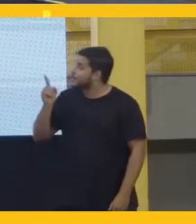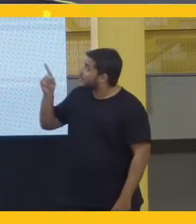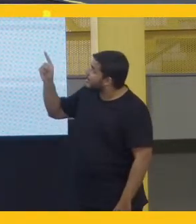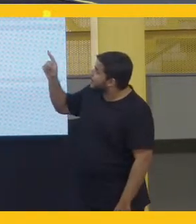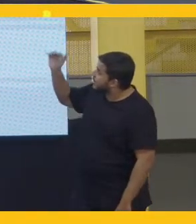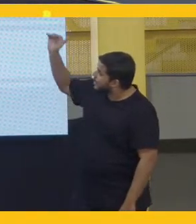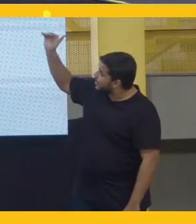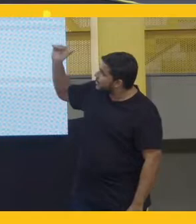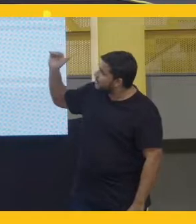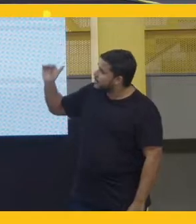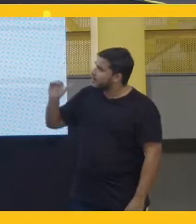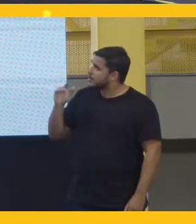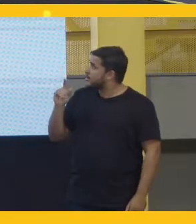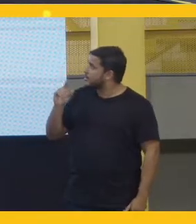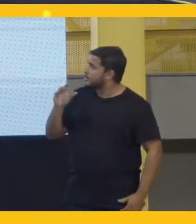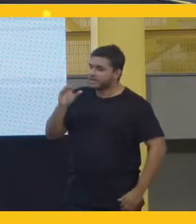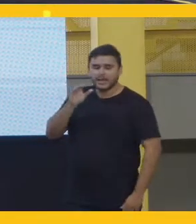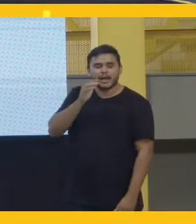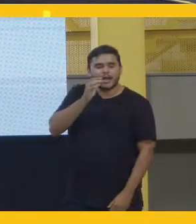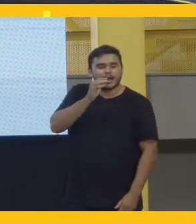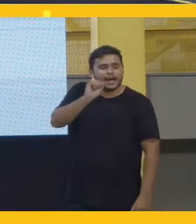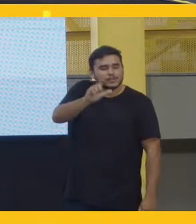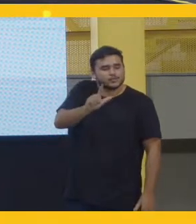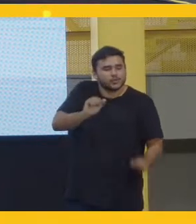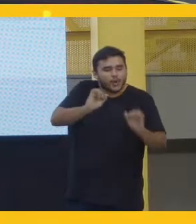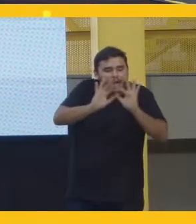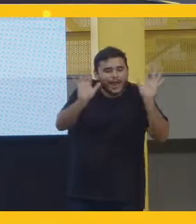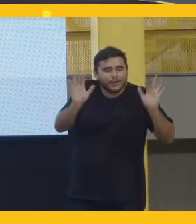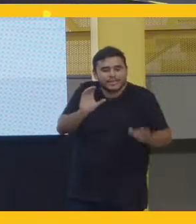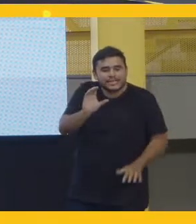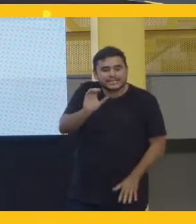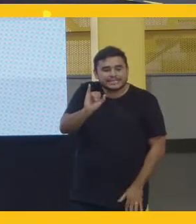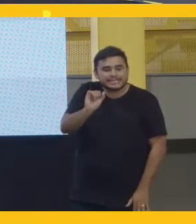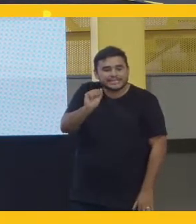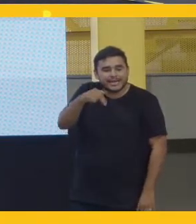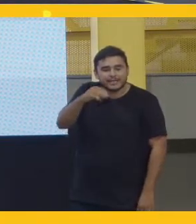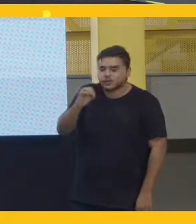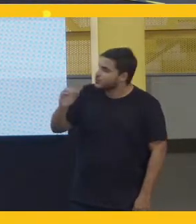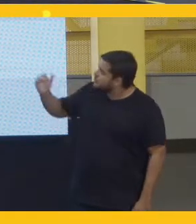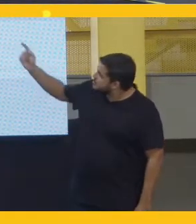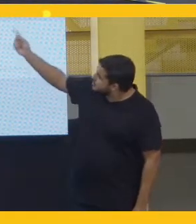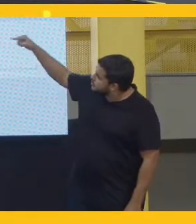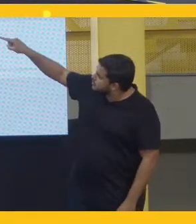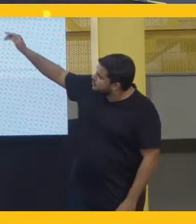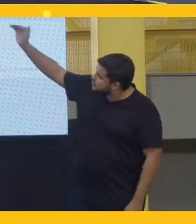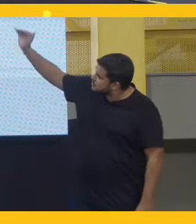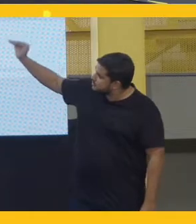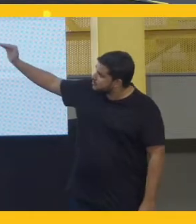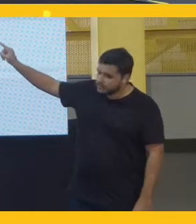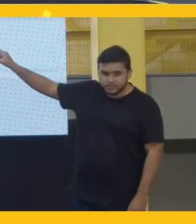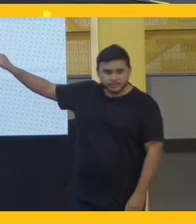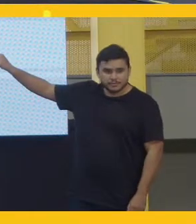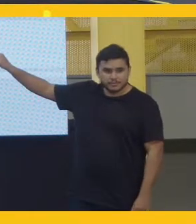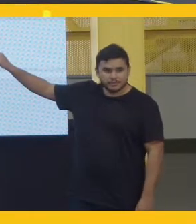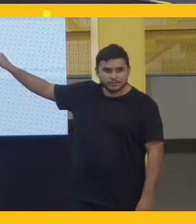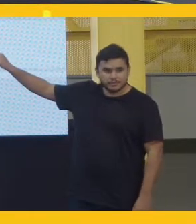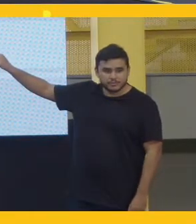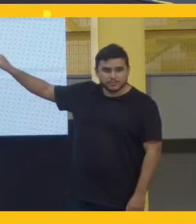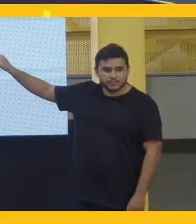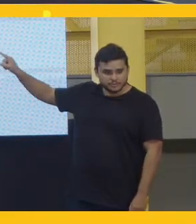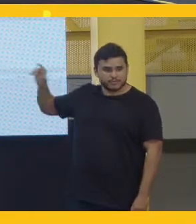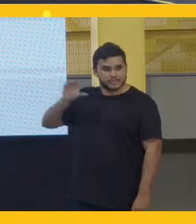mais clarinho, né? Ó, esse aqui é chamado azul, esse aqui é chamado ciano. Ele vai ativar